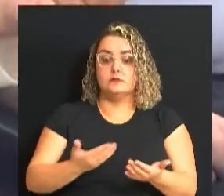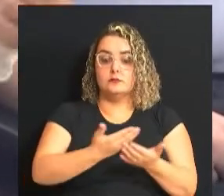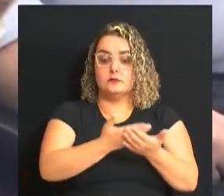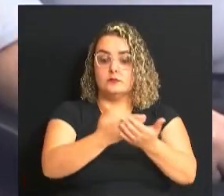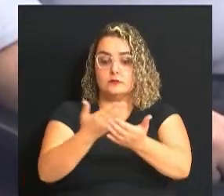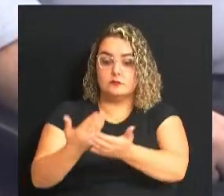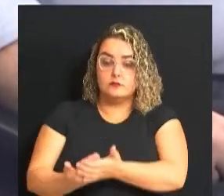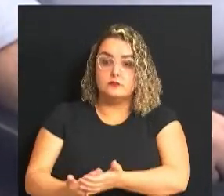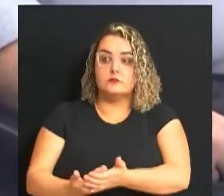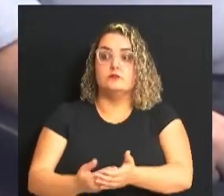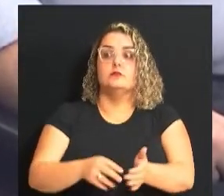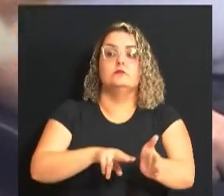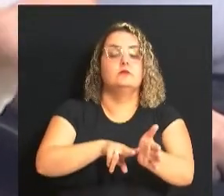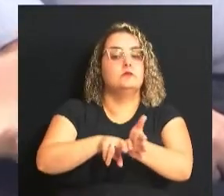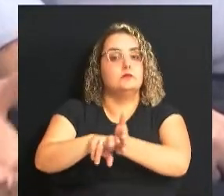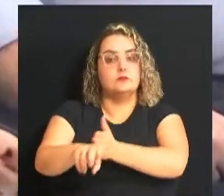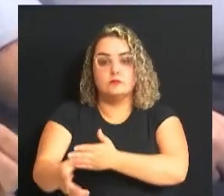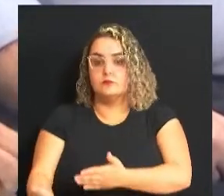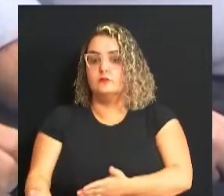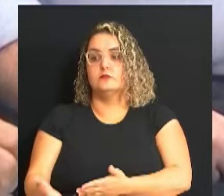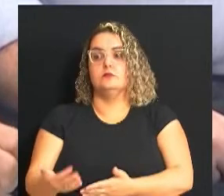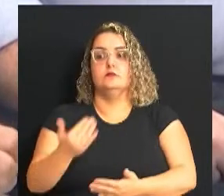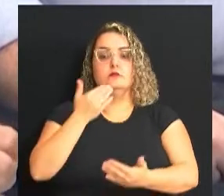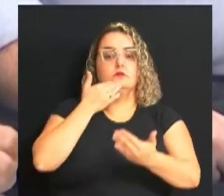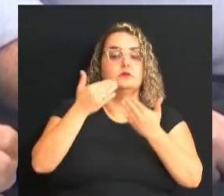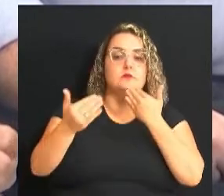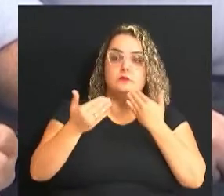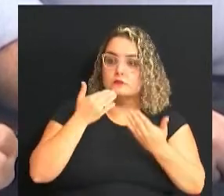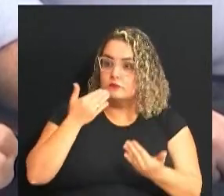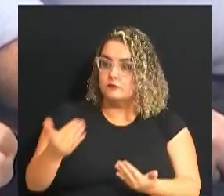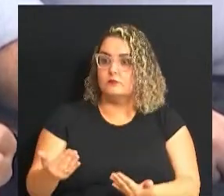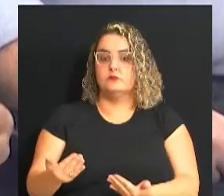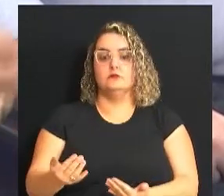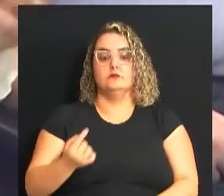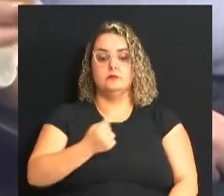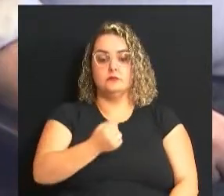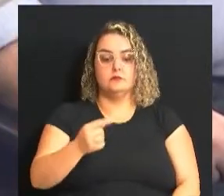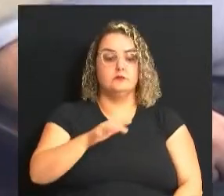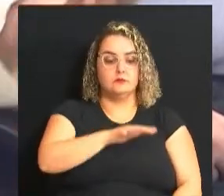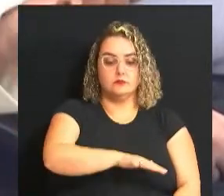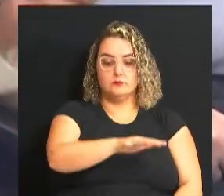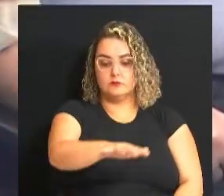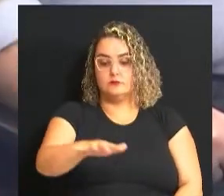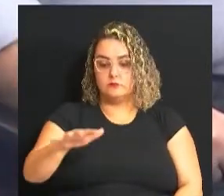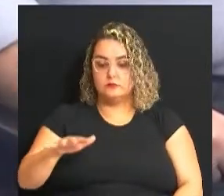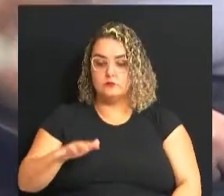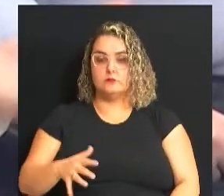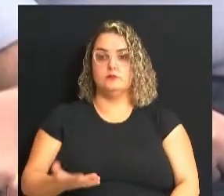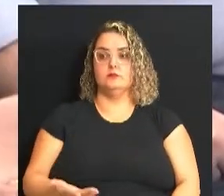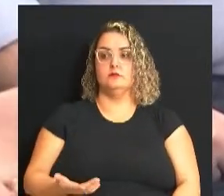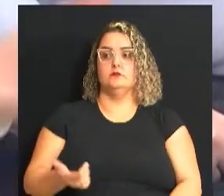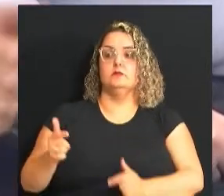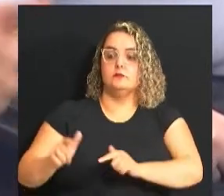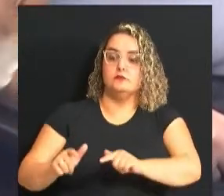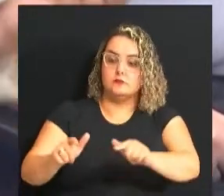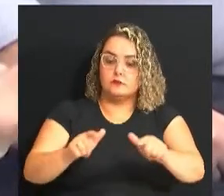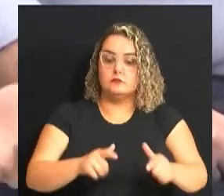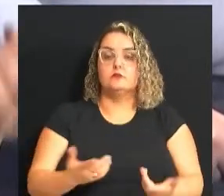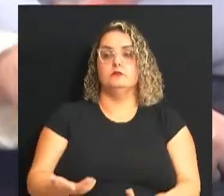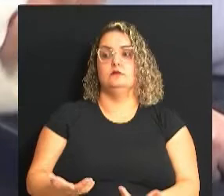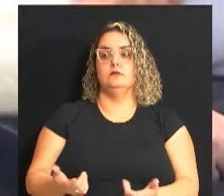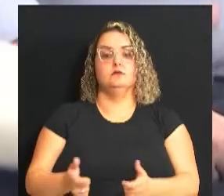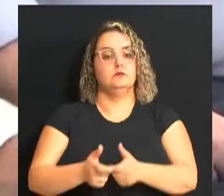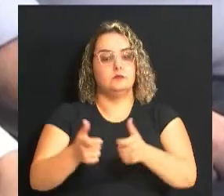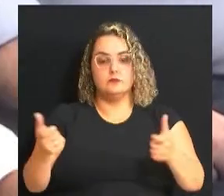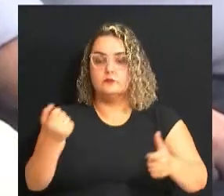levantou o diagnóstico, a demanda de atendimento de cada território, os territórios onde incide o maior